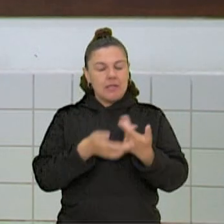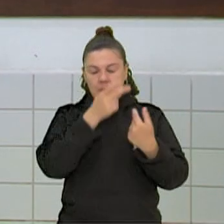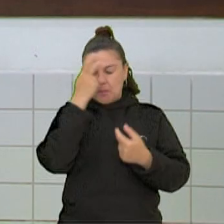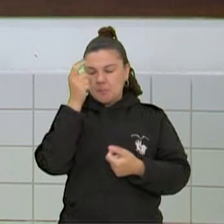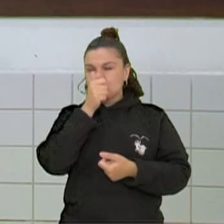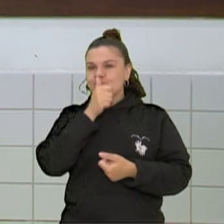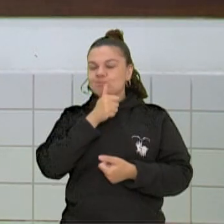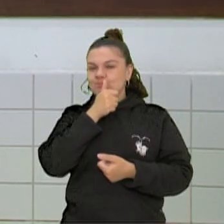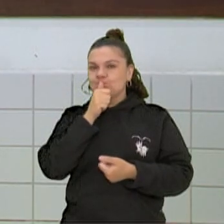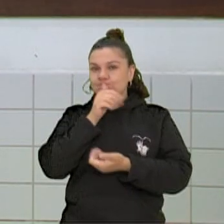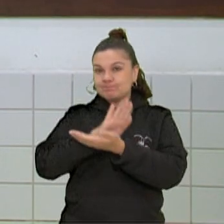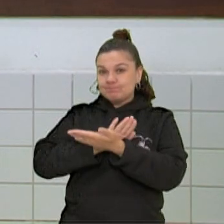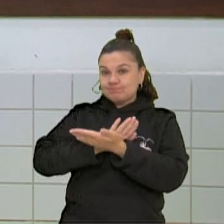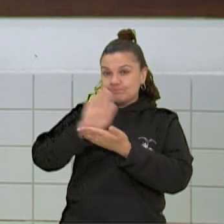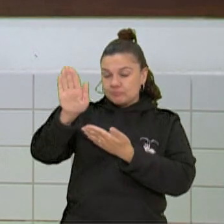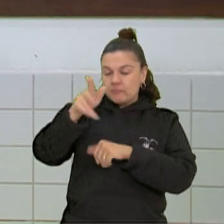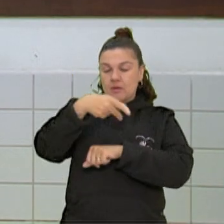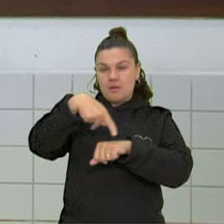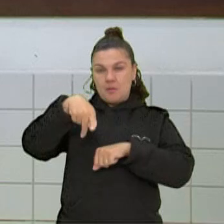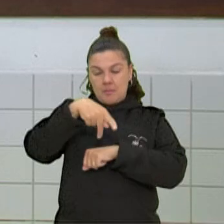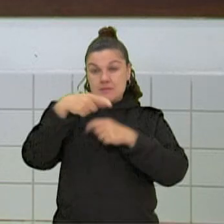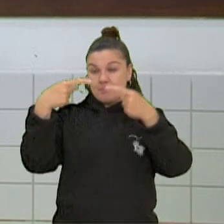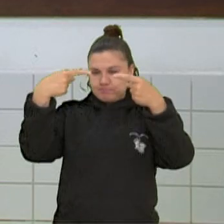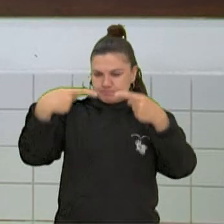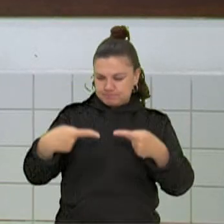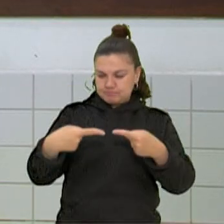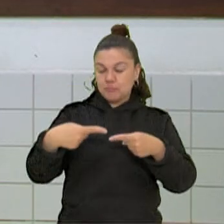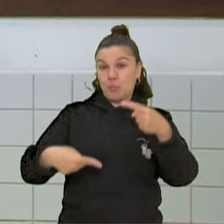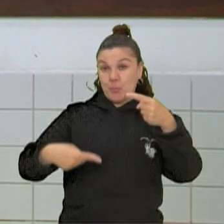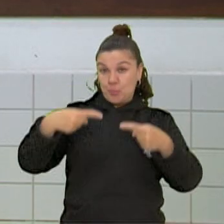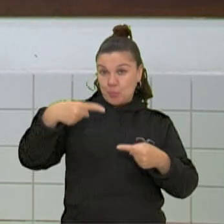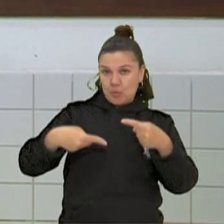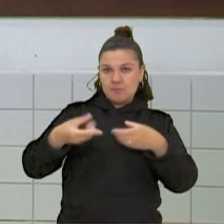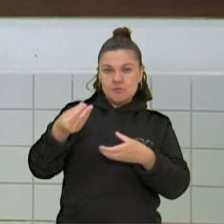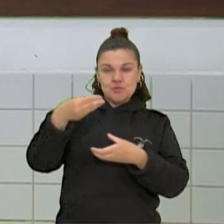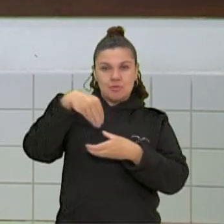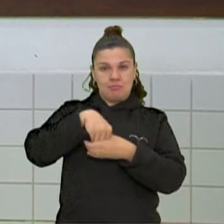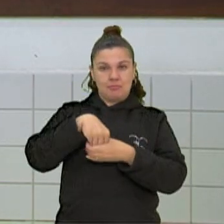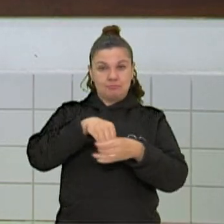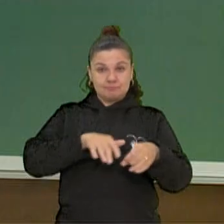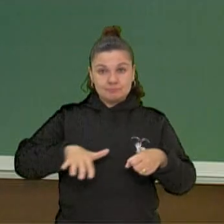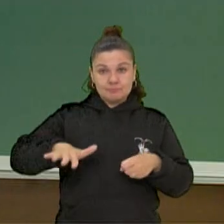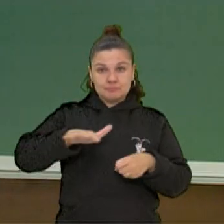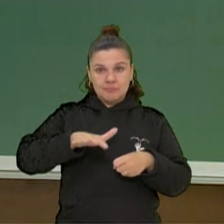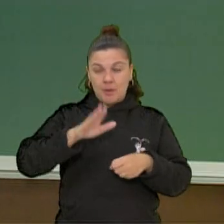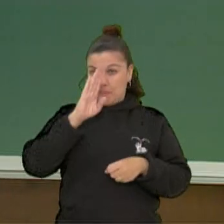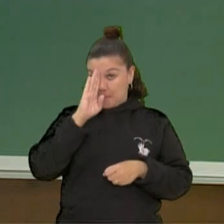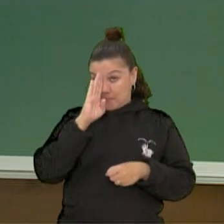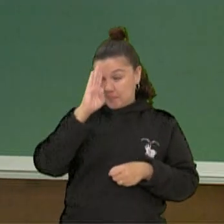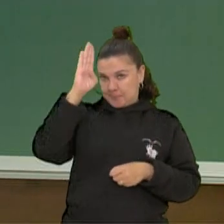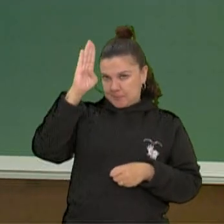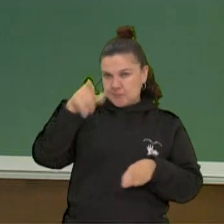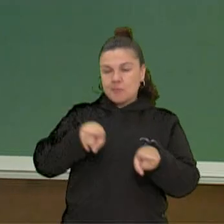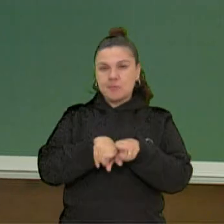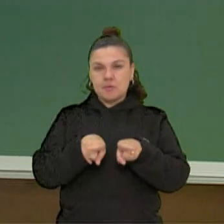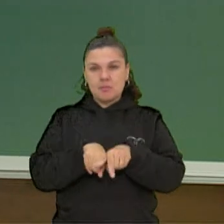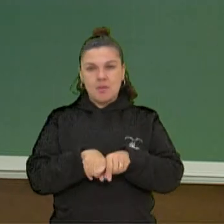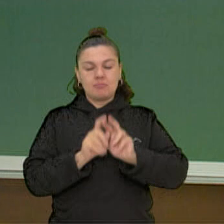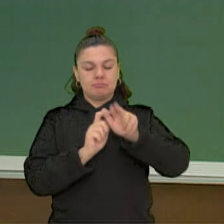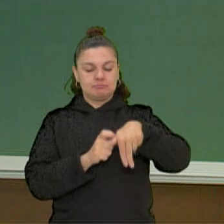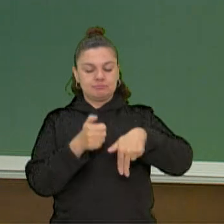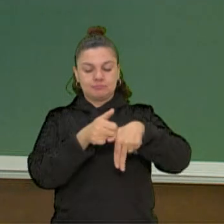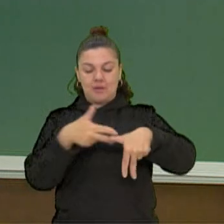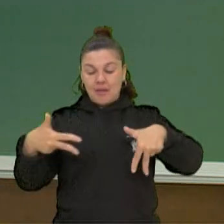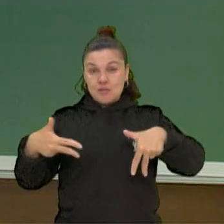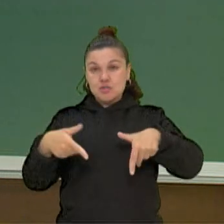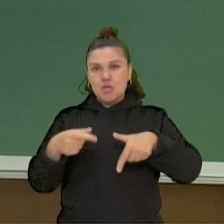população a sair do país, a disputa política dentro do território, principalmente disputas étnicas, tribais, né?